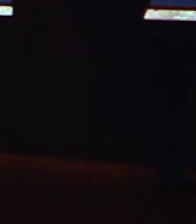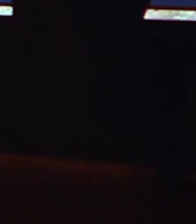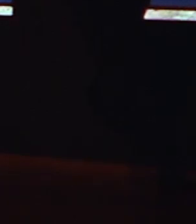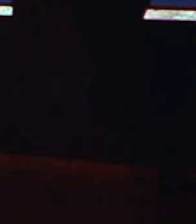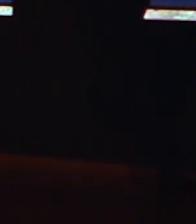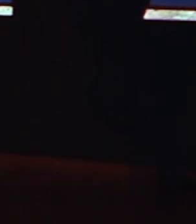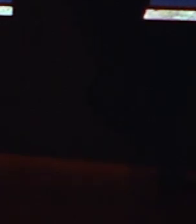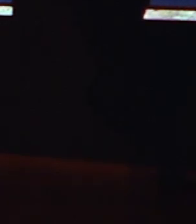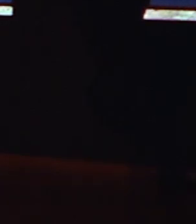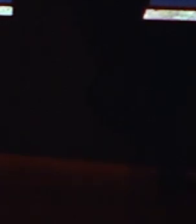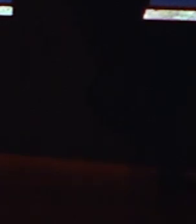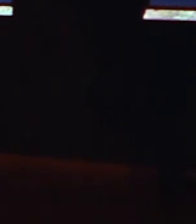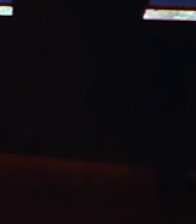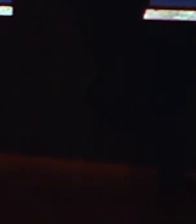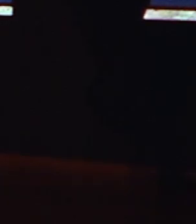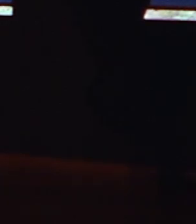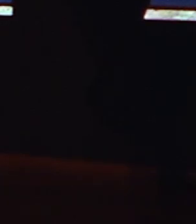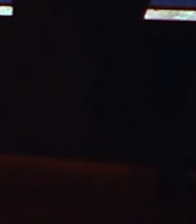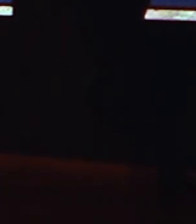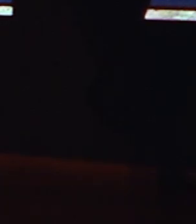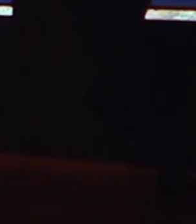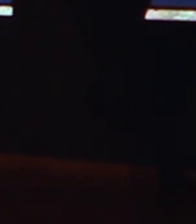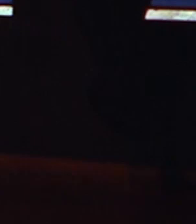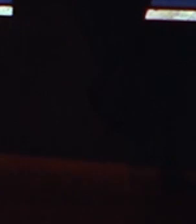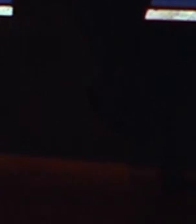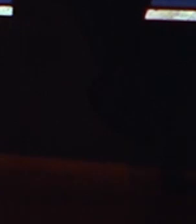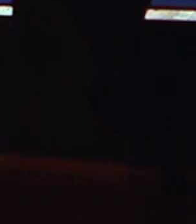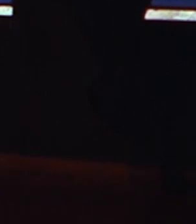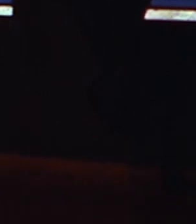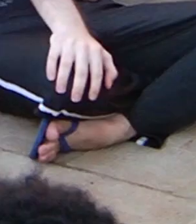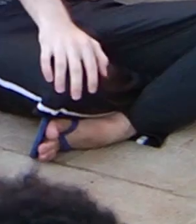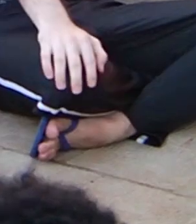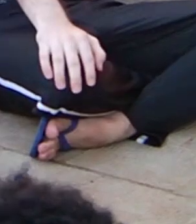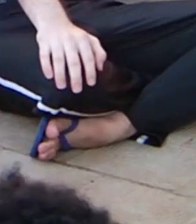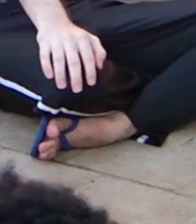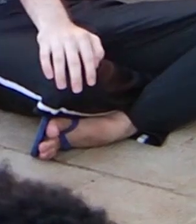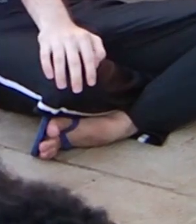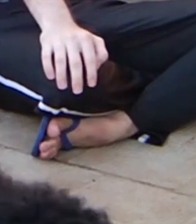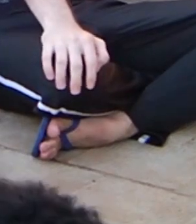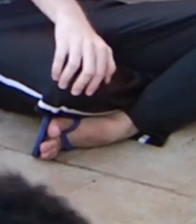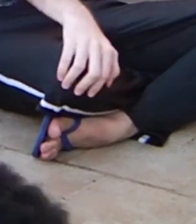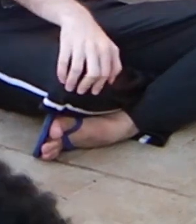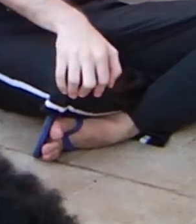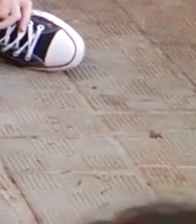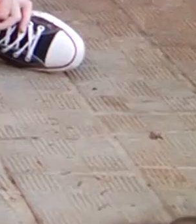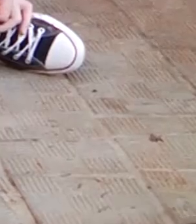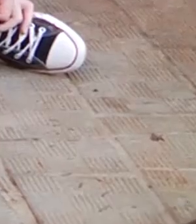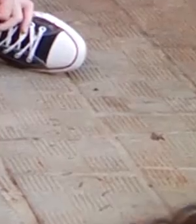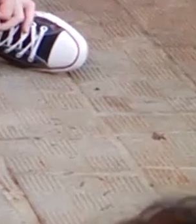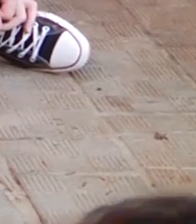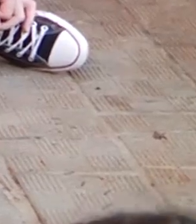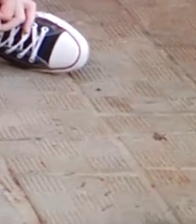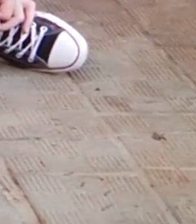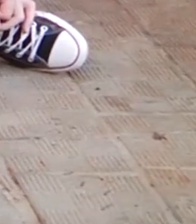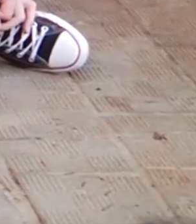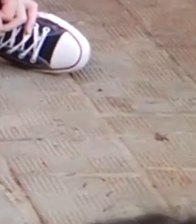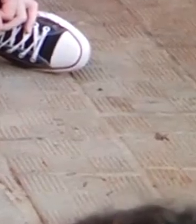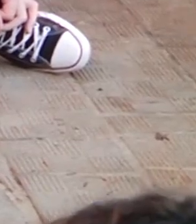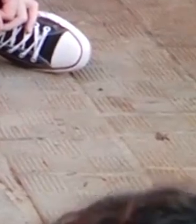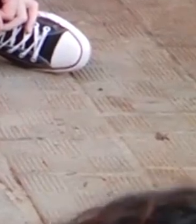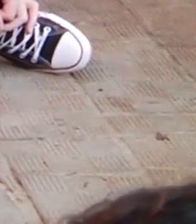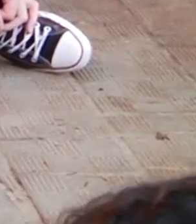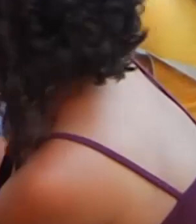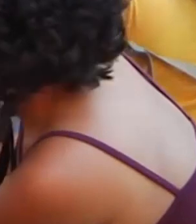tentar conciliar uma carreira acadêmica, se eu conseguir um mestrado, continuar estudando. Início da faculdade para uns e nova etapa da graduação